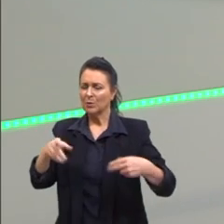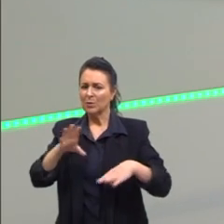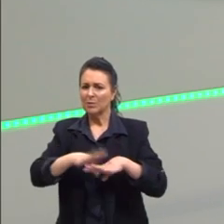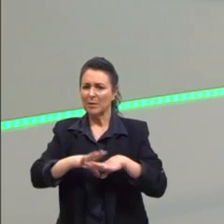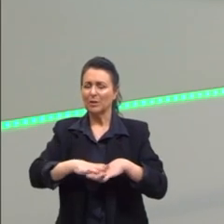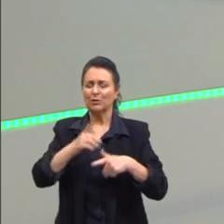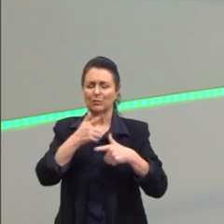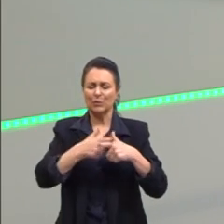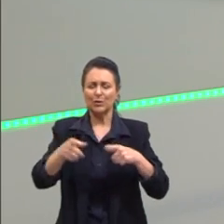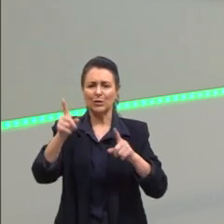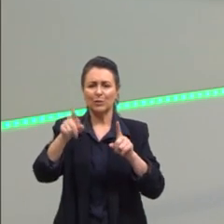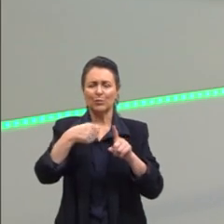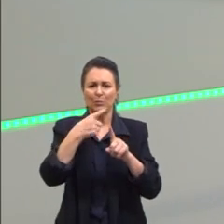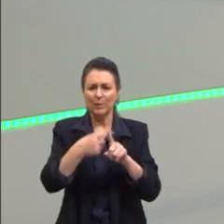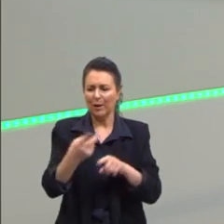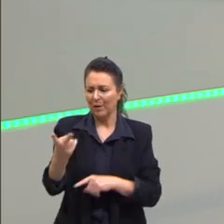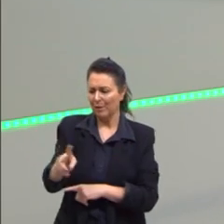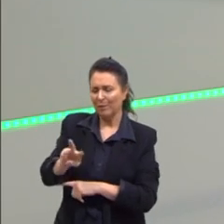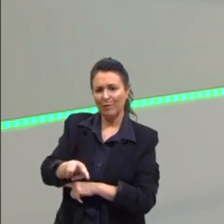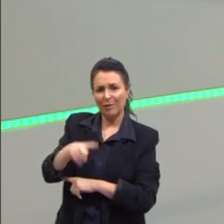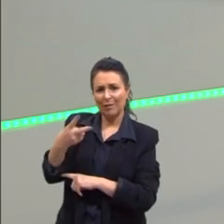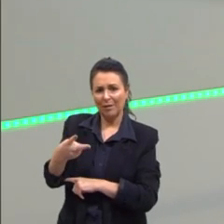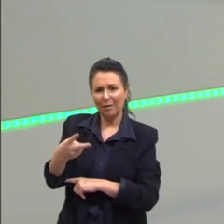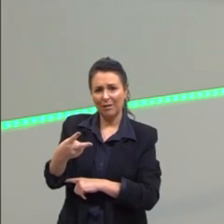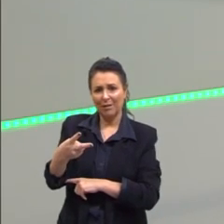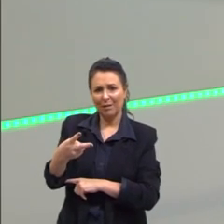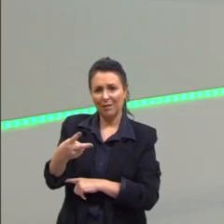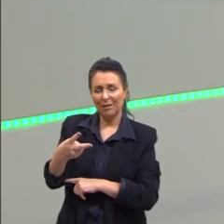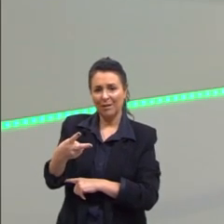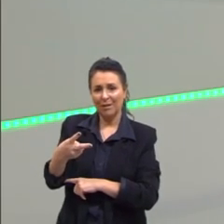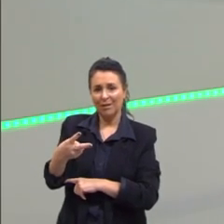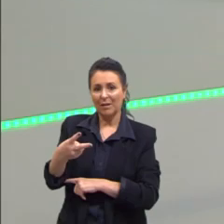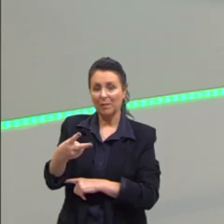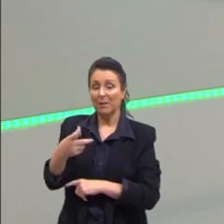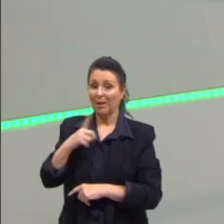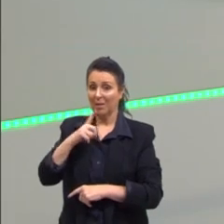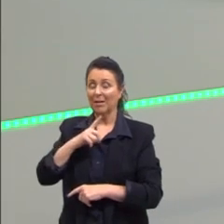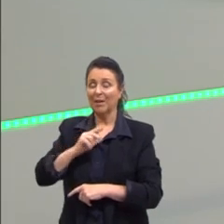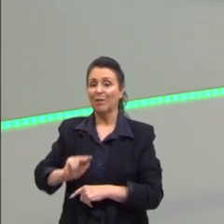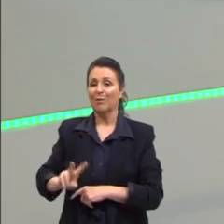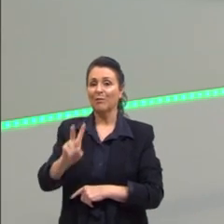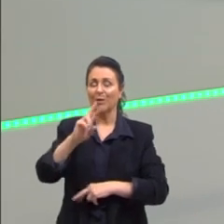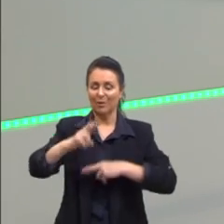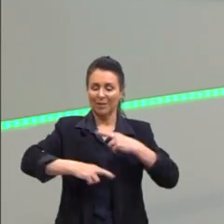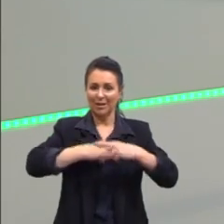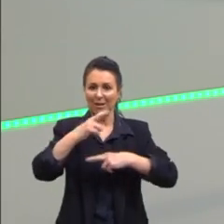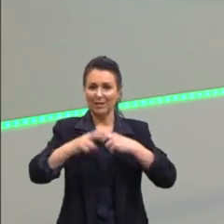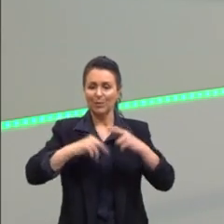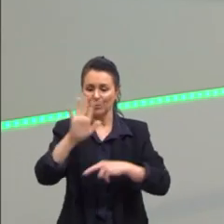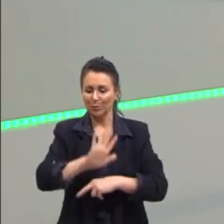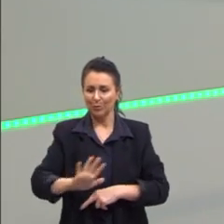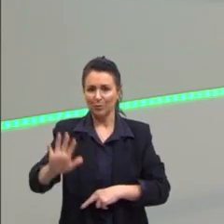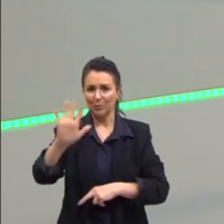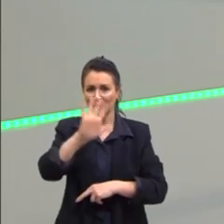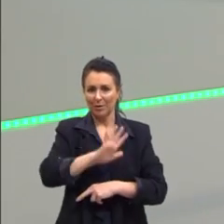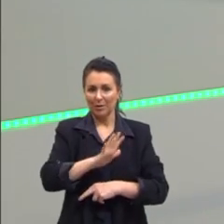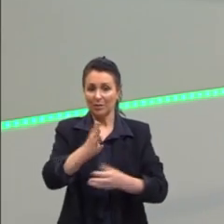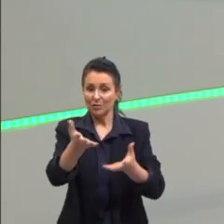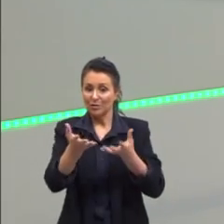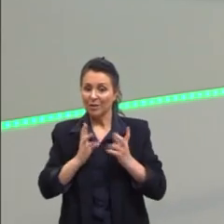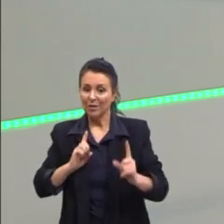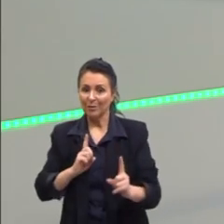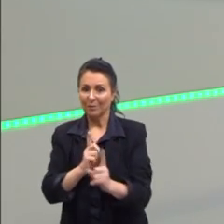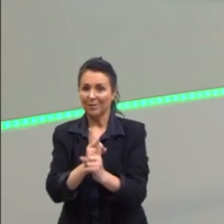dividir e multiplicar inverter os termos para obter o valor da reação Global né da reação que a gente quer